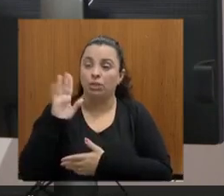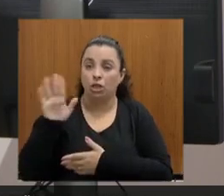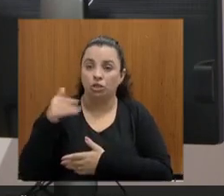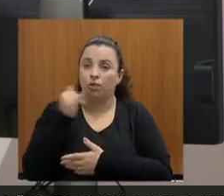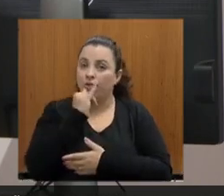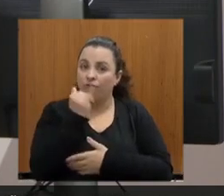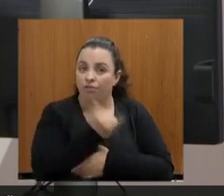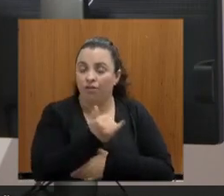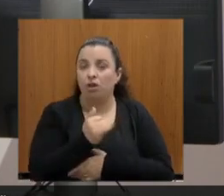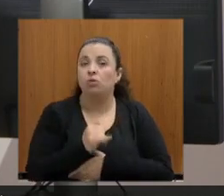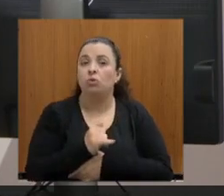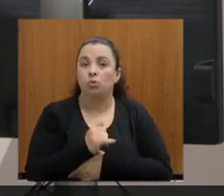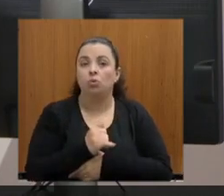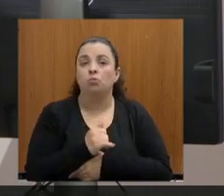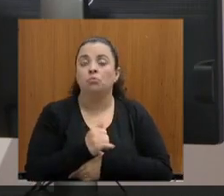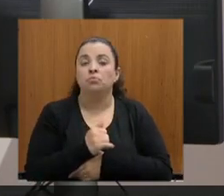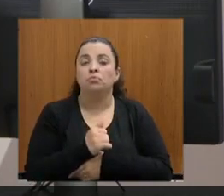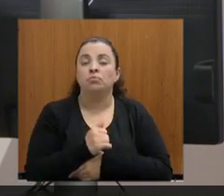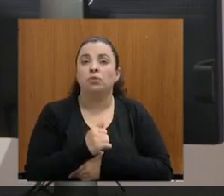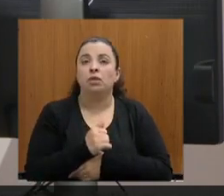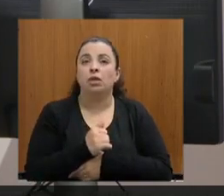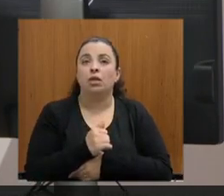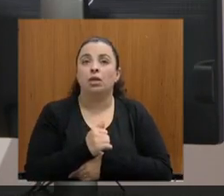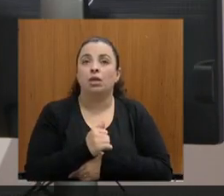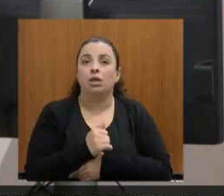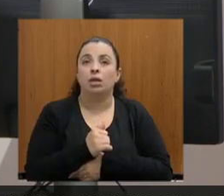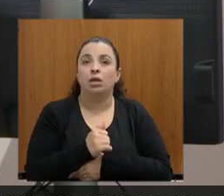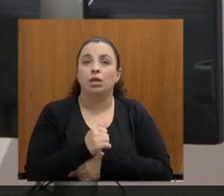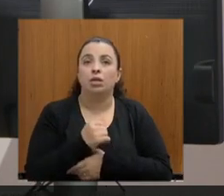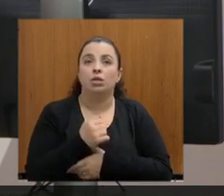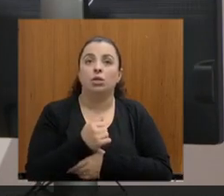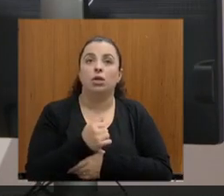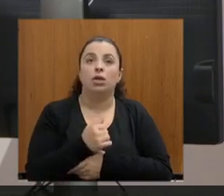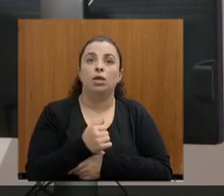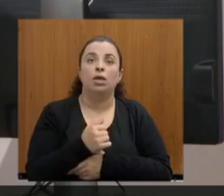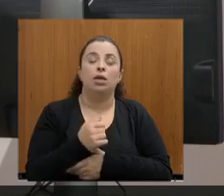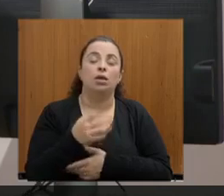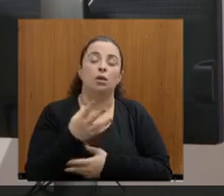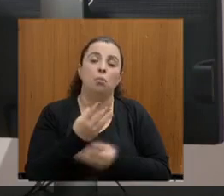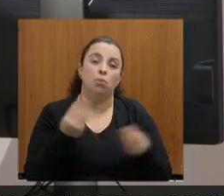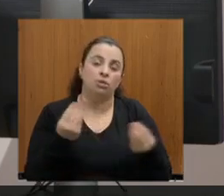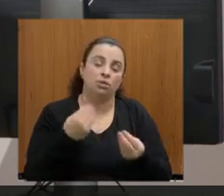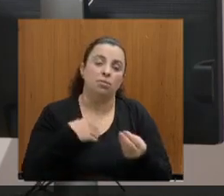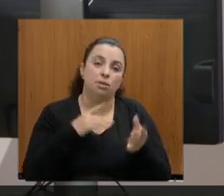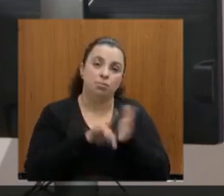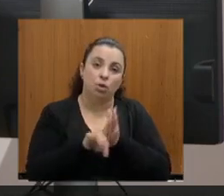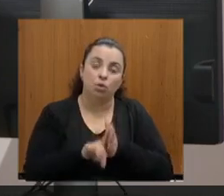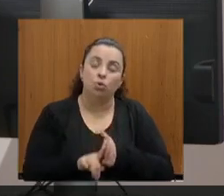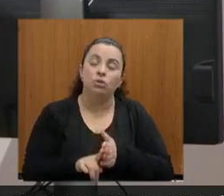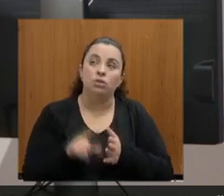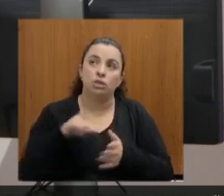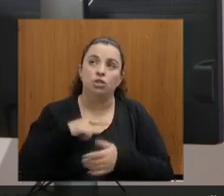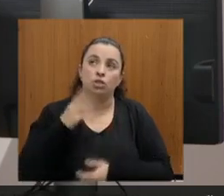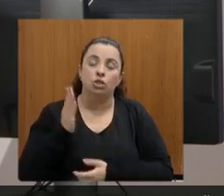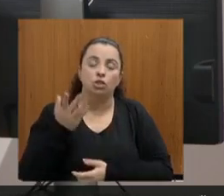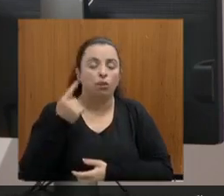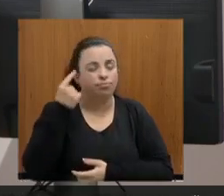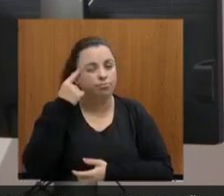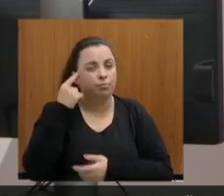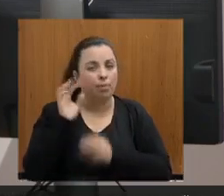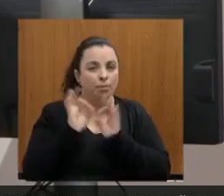aqui né o senhor também através da apresentação poder elucidar muitas as questões que eu tinha em mente mas eu queria